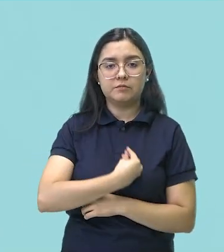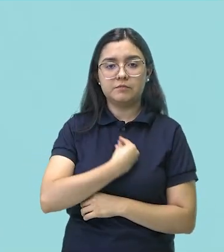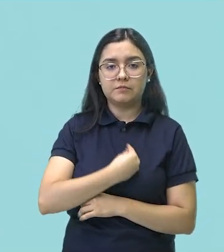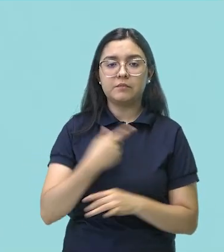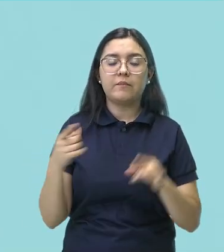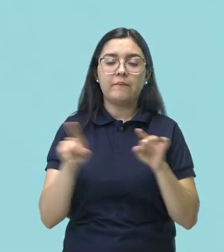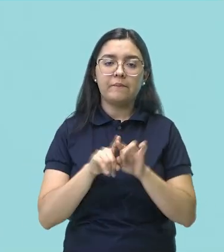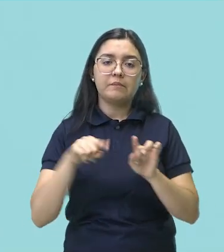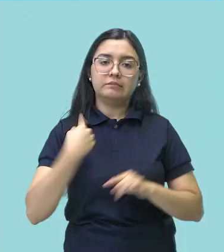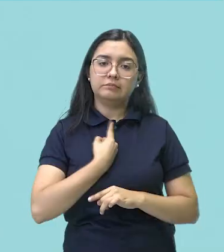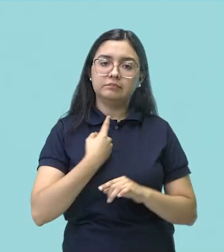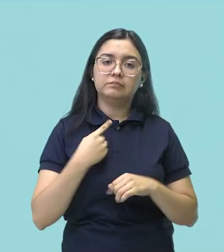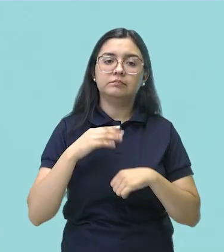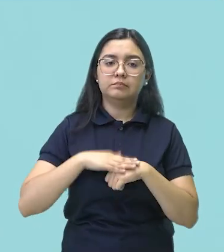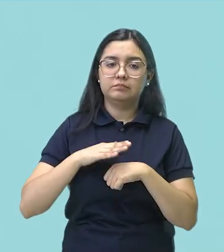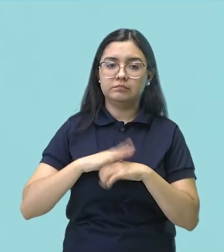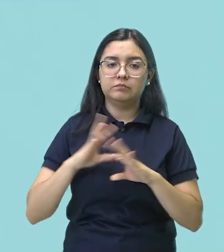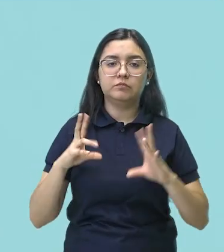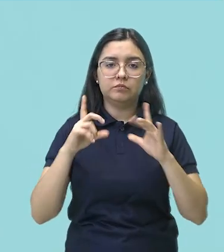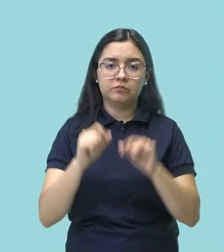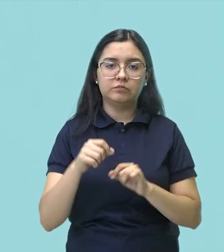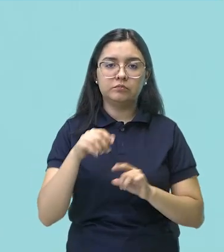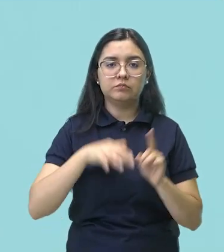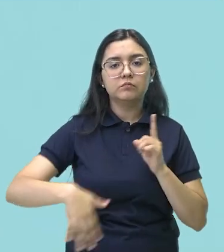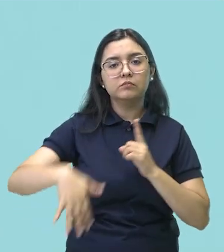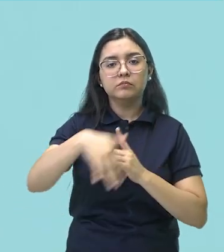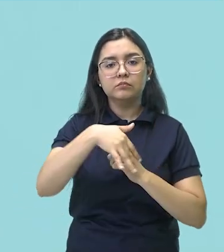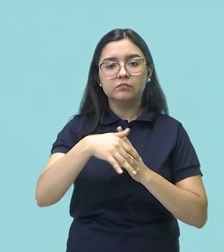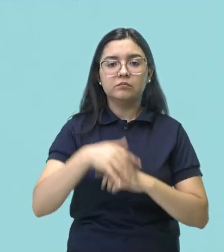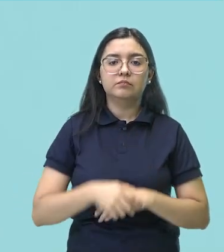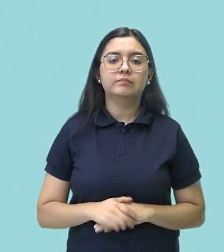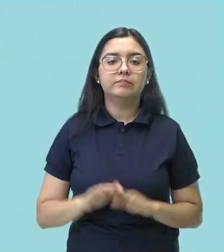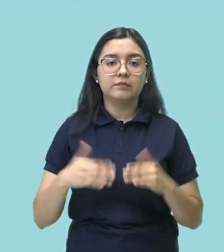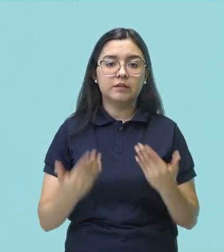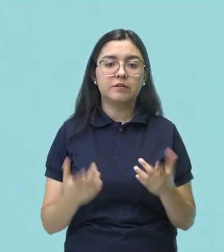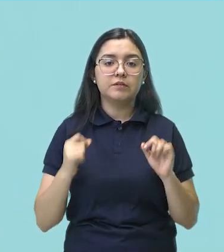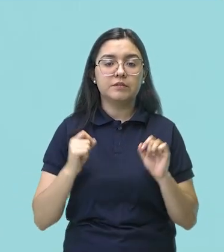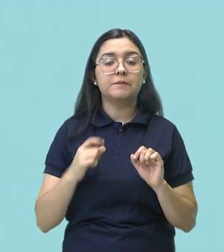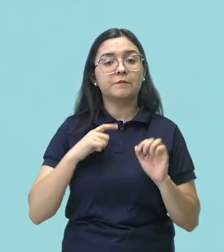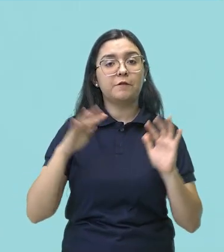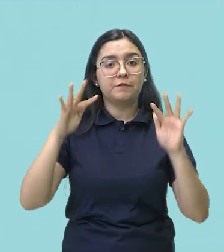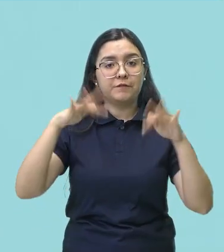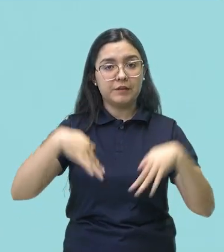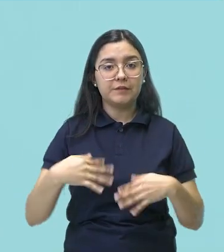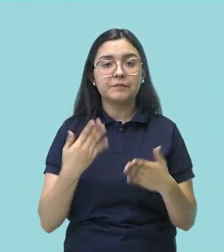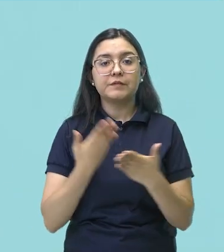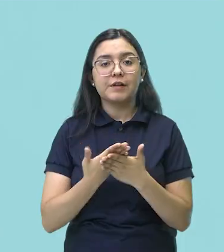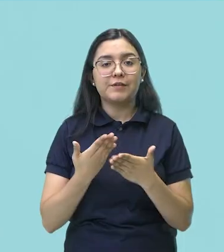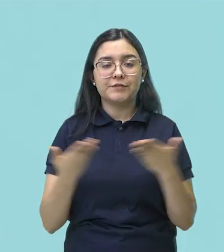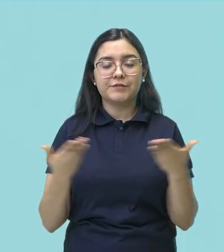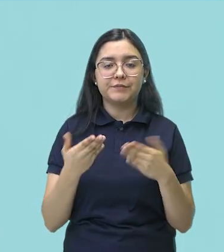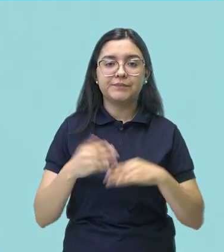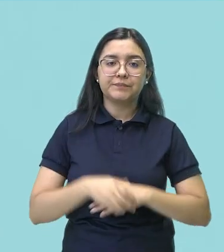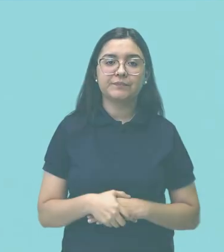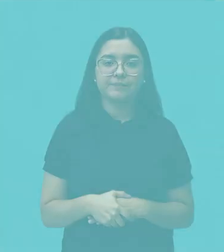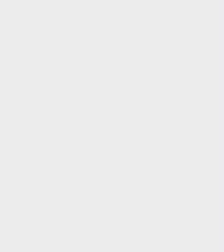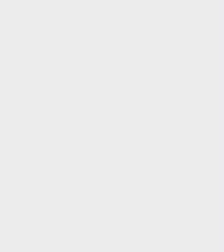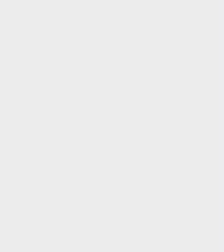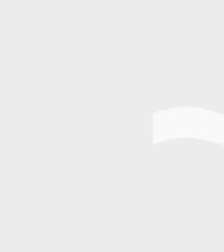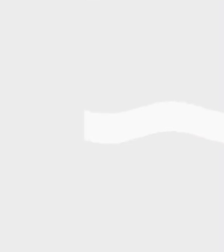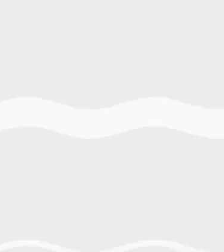para nós mesmos e para tudo ao nosso redor. Assim, a gente vai chegando ao final da nossa aula de hoje.